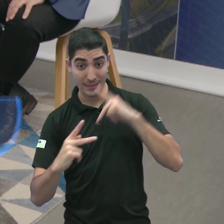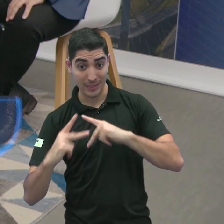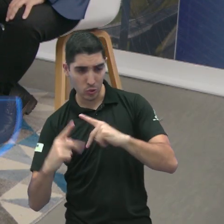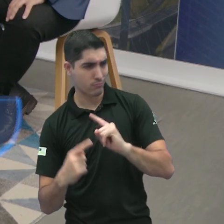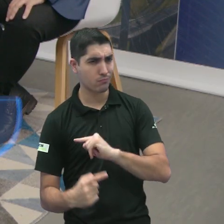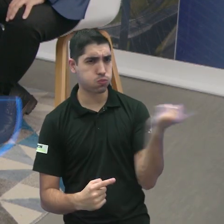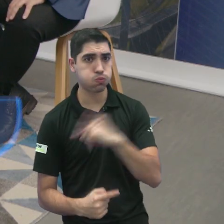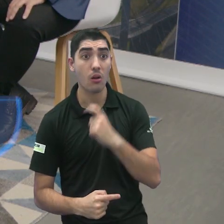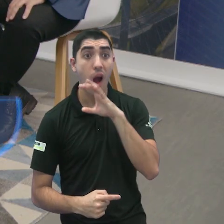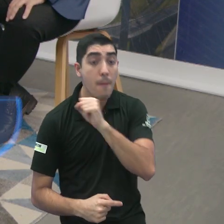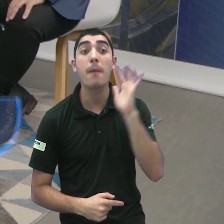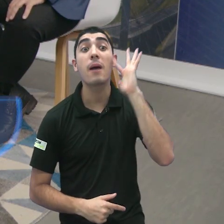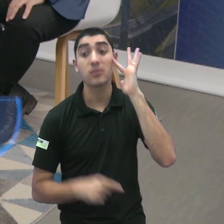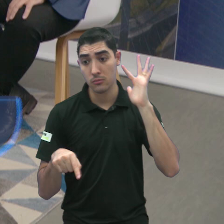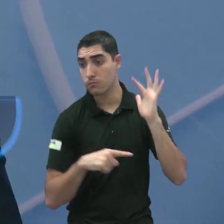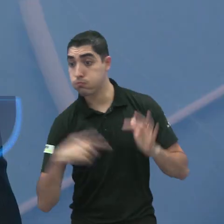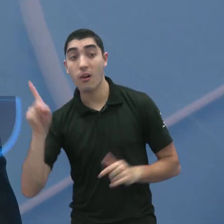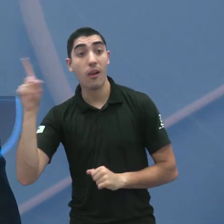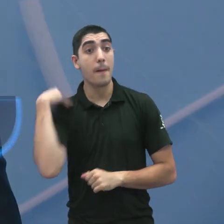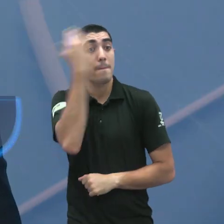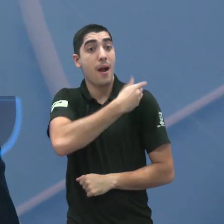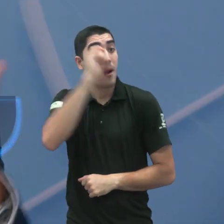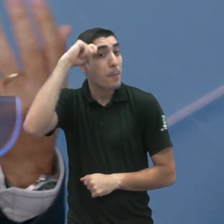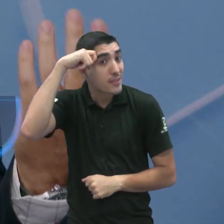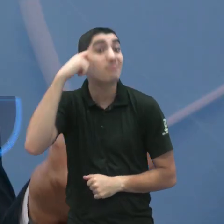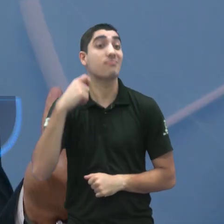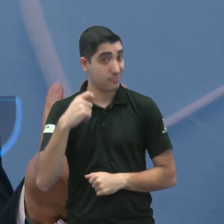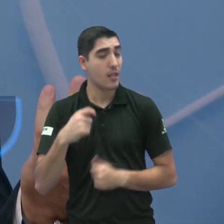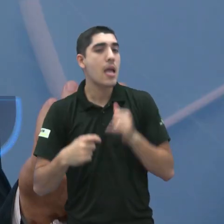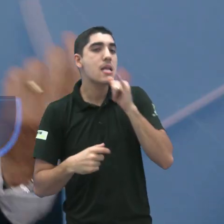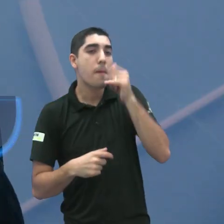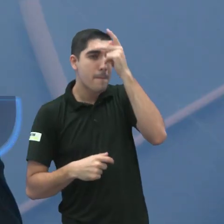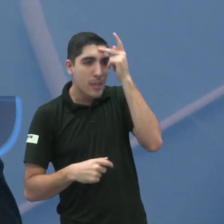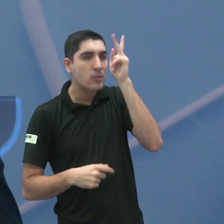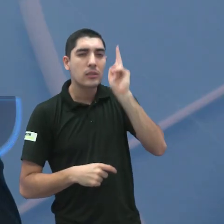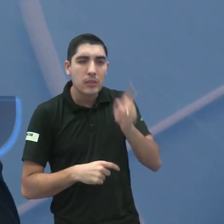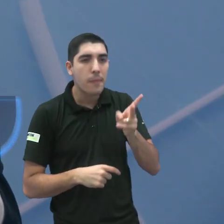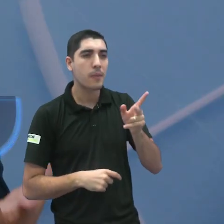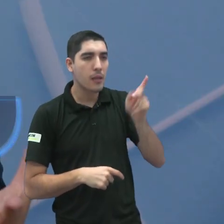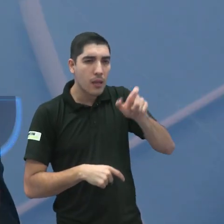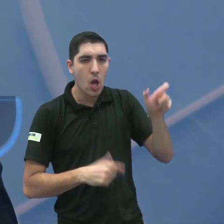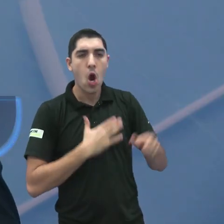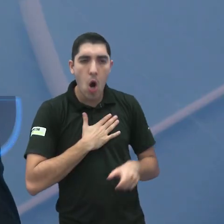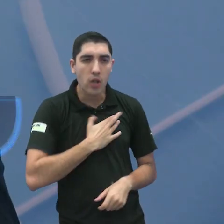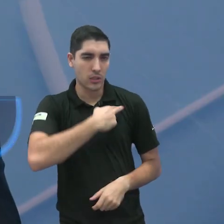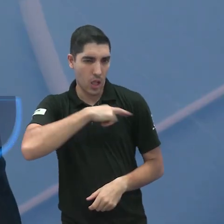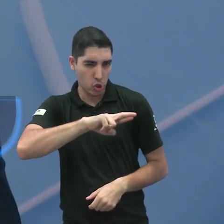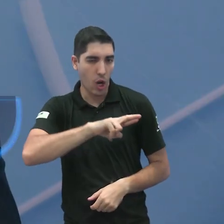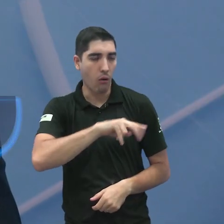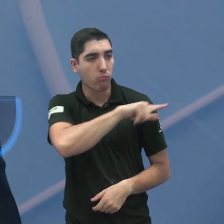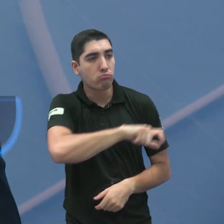possibilidade de estendê-lo até Aparecida. Então, você pega pessoas que costumam ir para Aparecida, né, os religiosos, né,